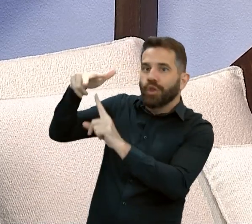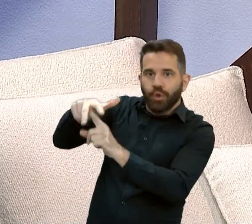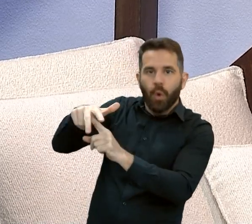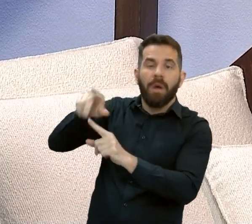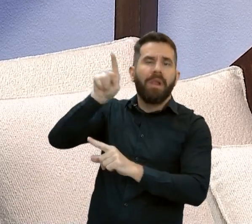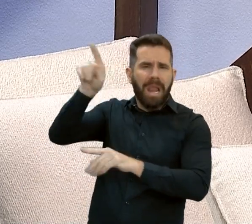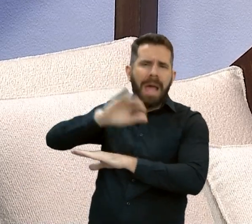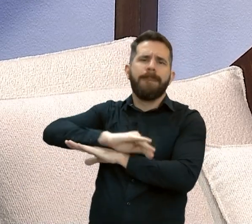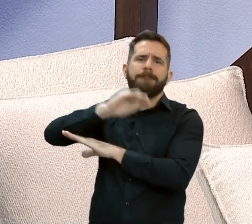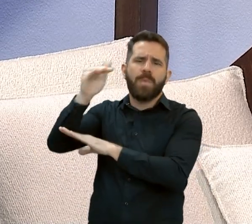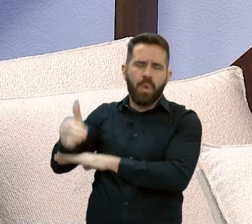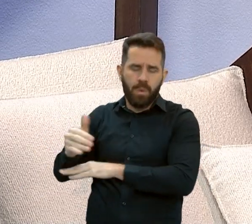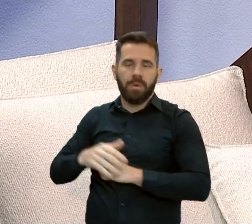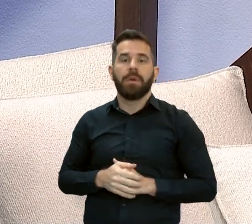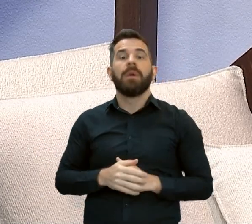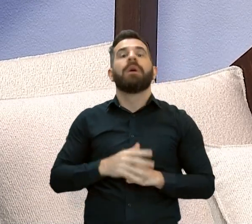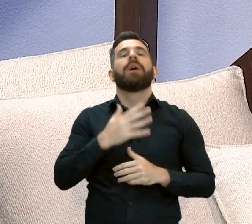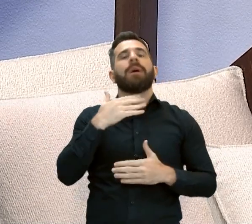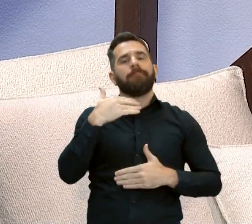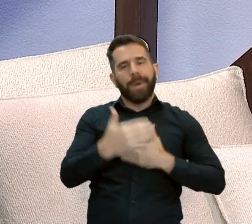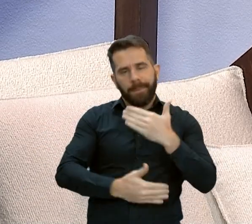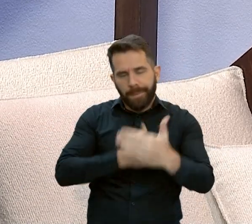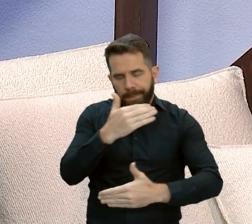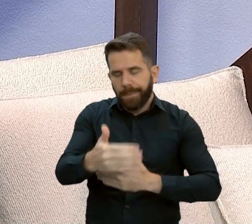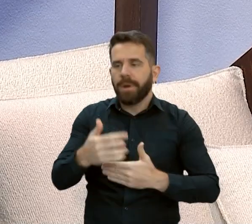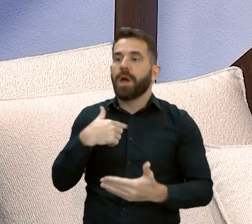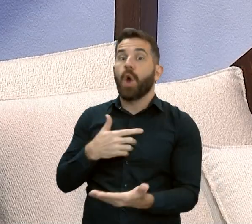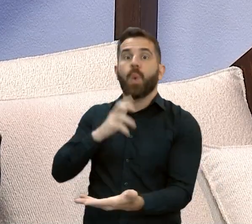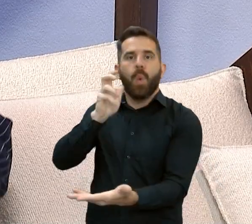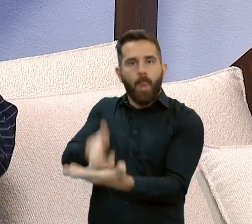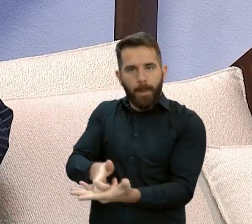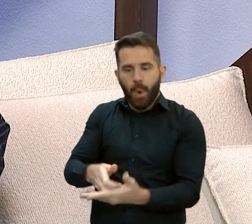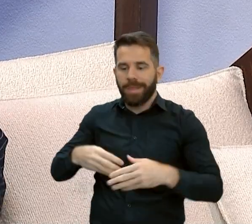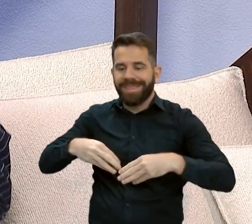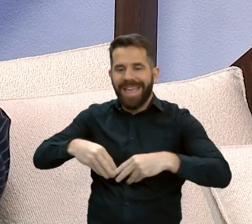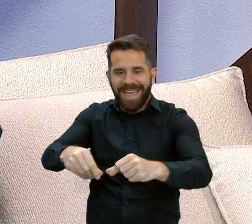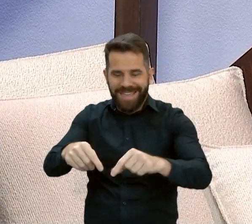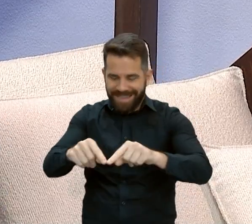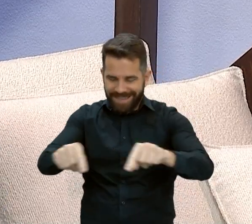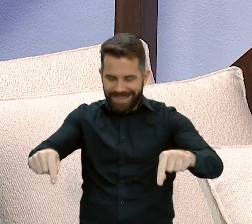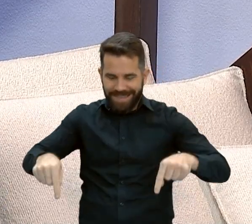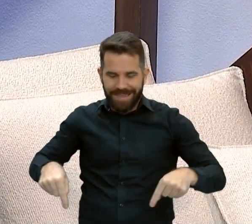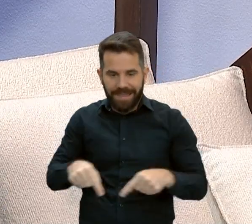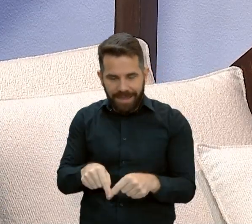nós compramos o terreno, montamos a estação, montamos a nossa torre, então,